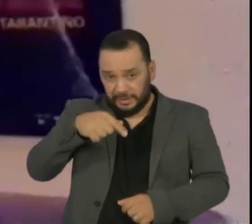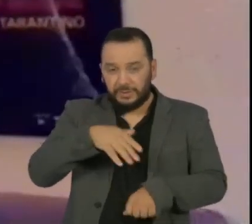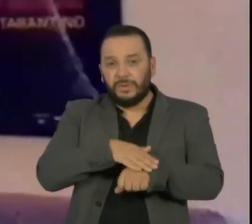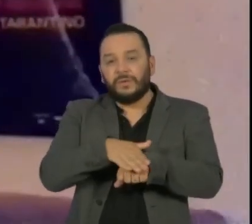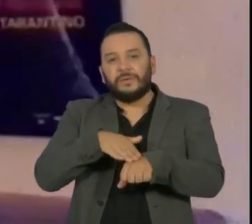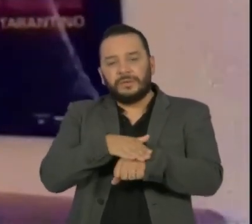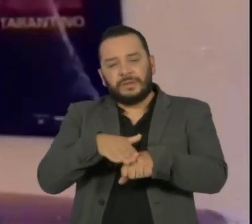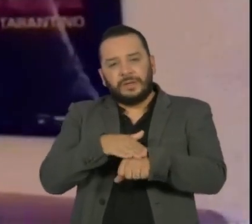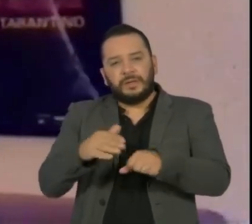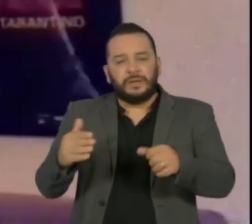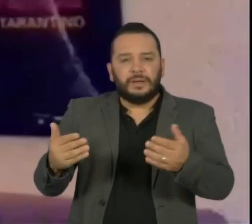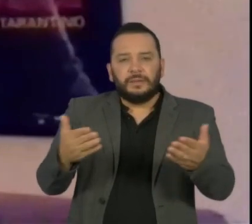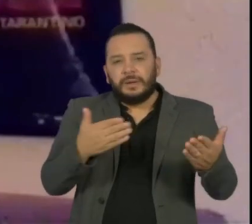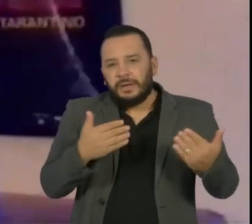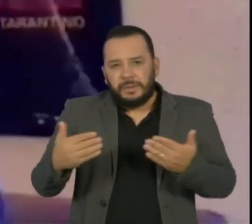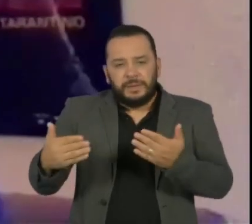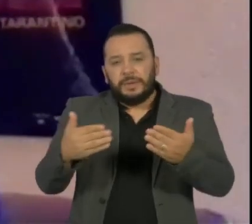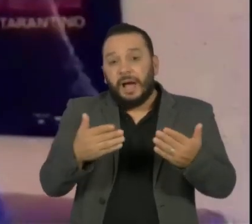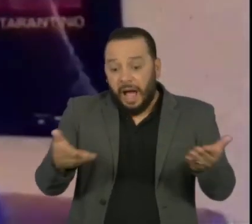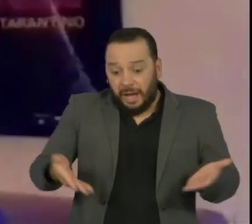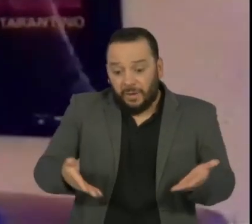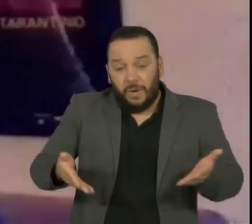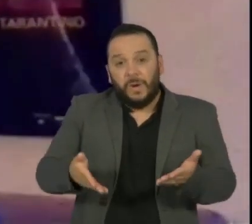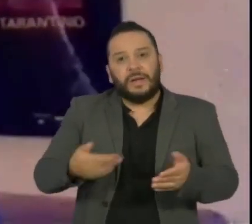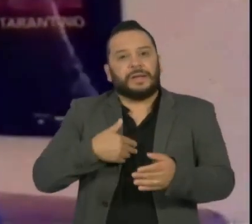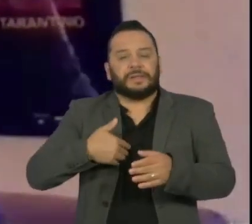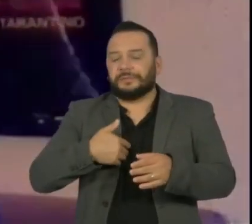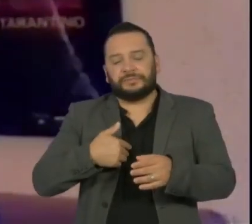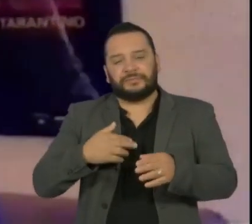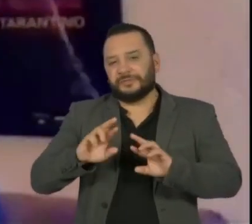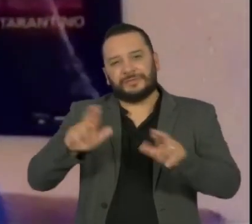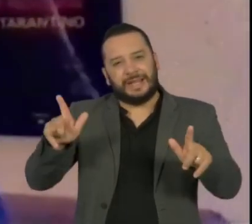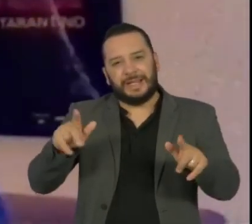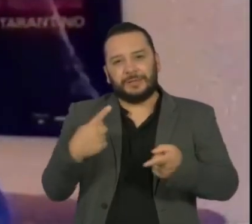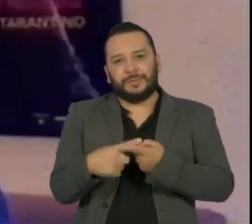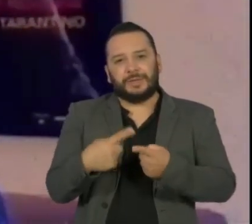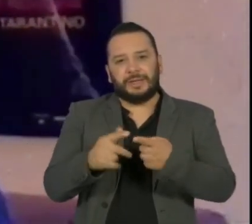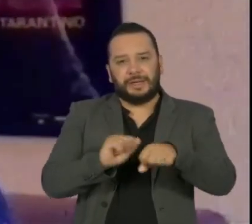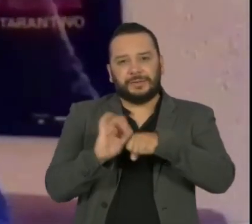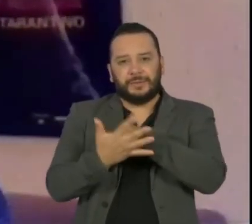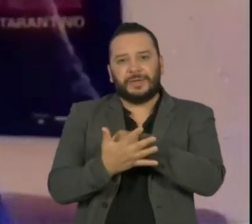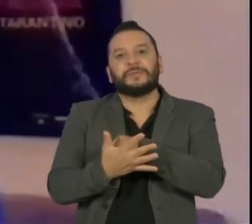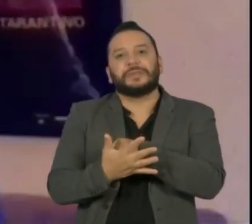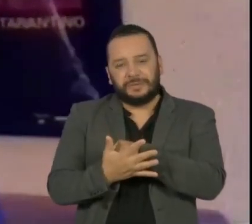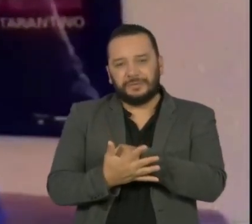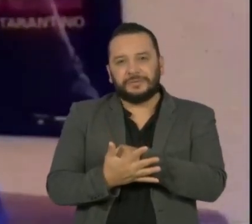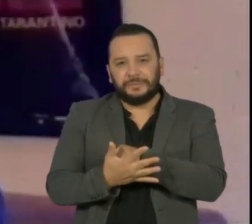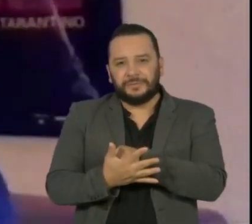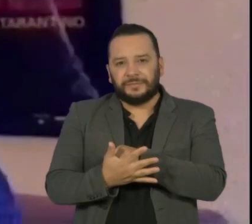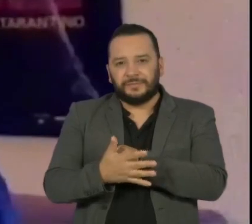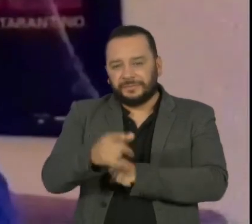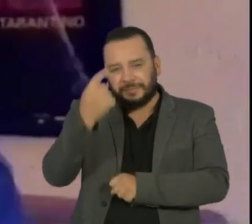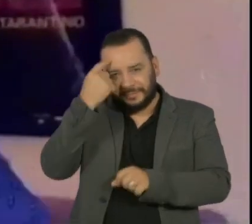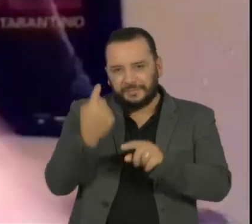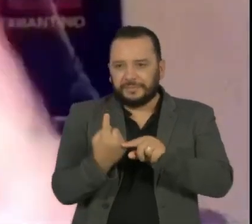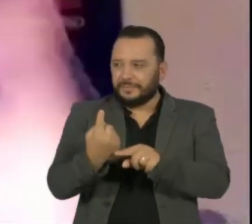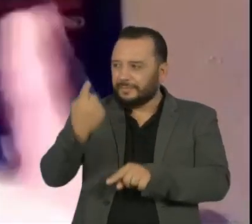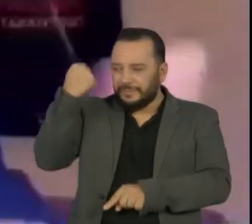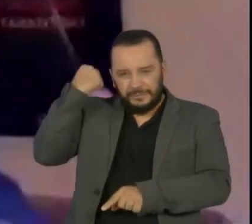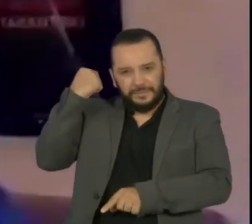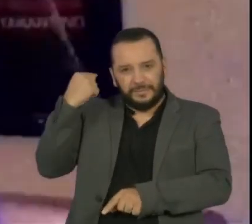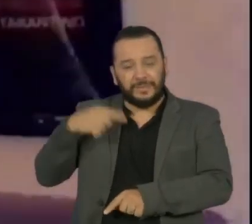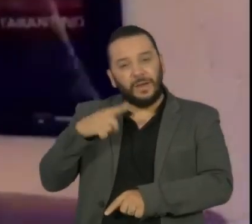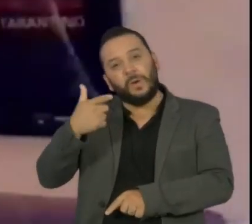em plena pandemia, você acha que haveria